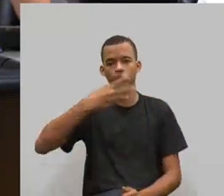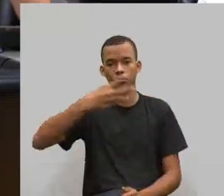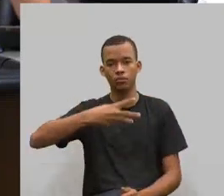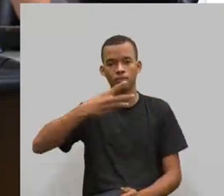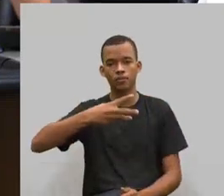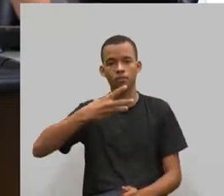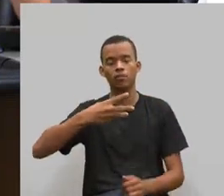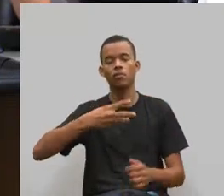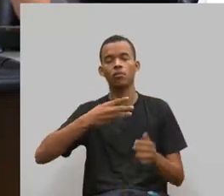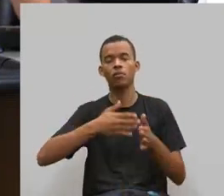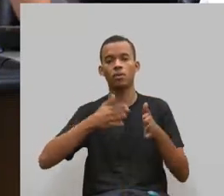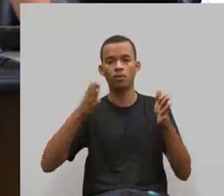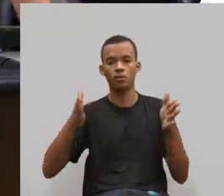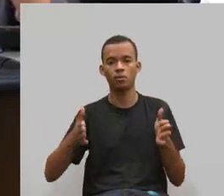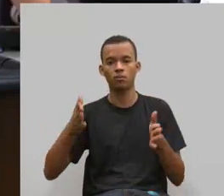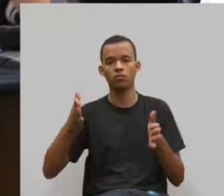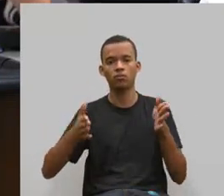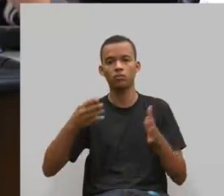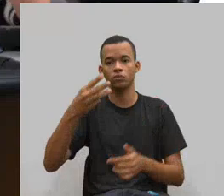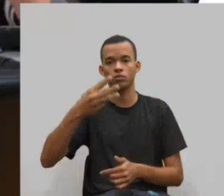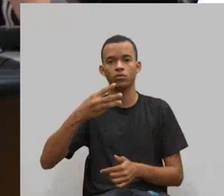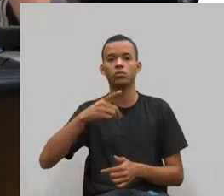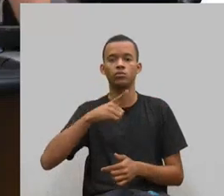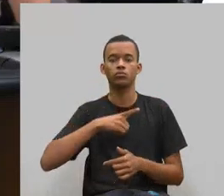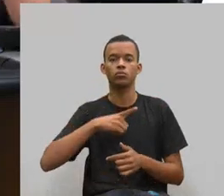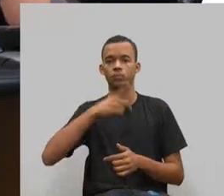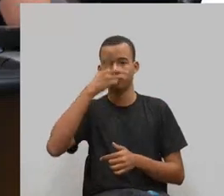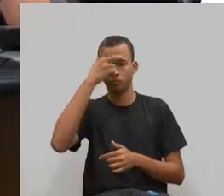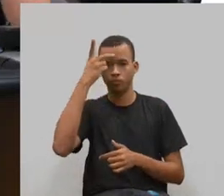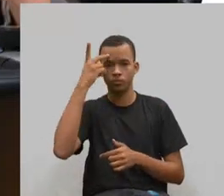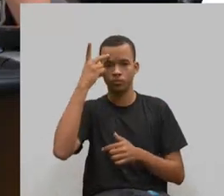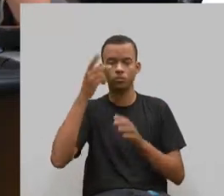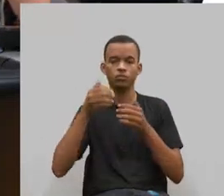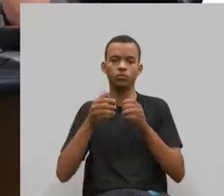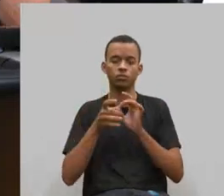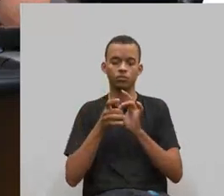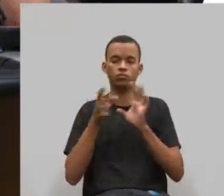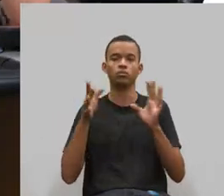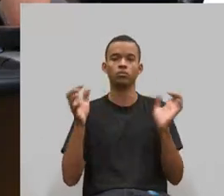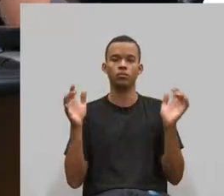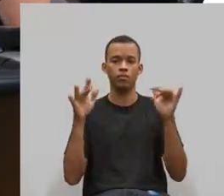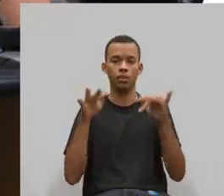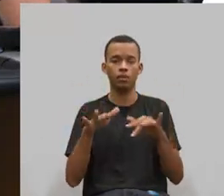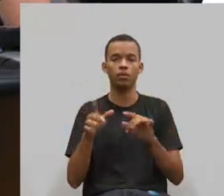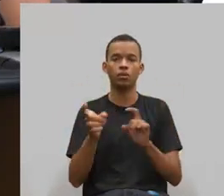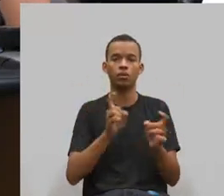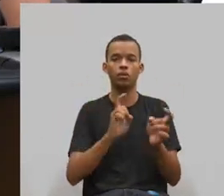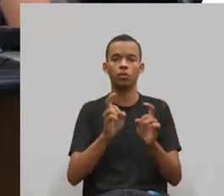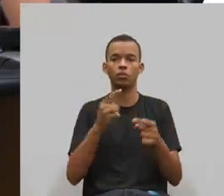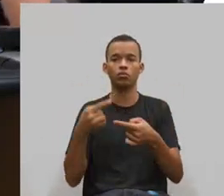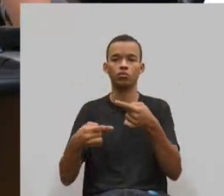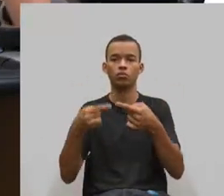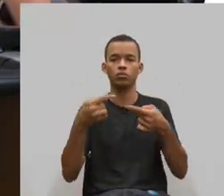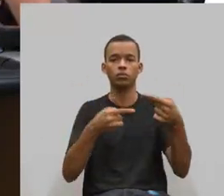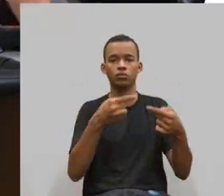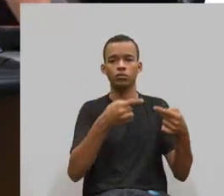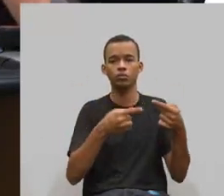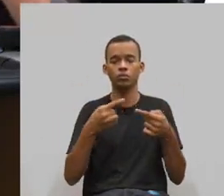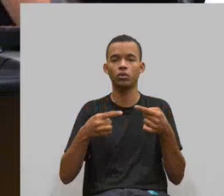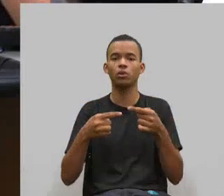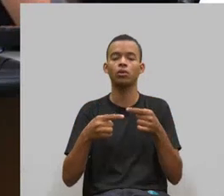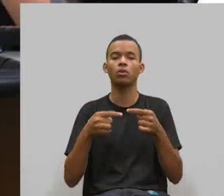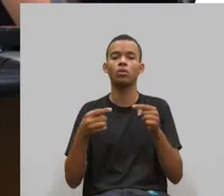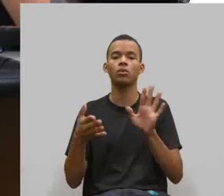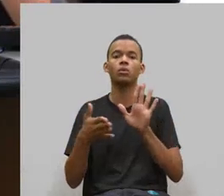audiência pública esta audiência tem a finalidade de debater os impactos do projeto de